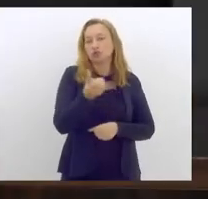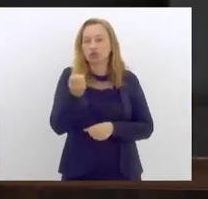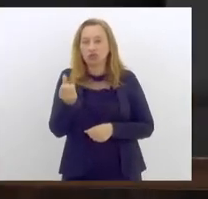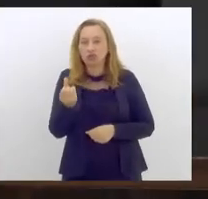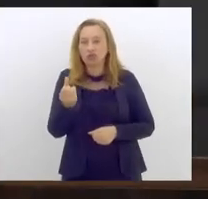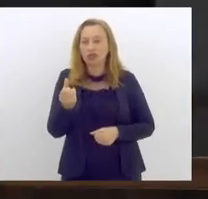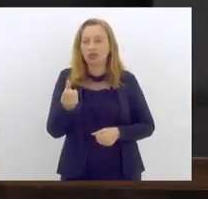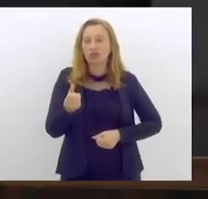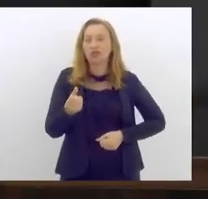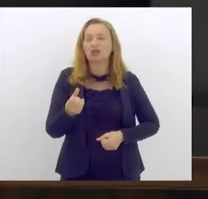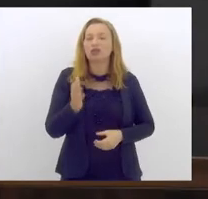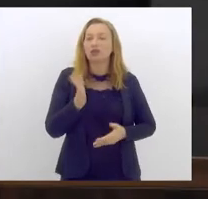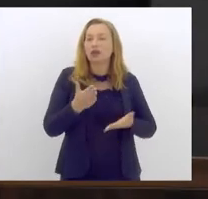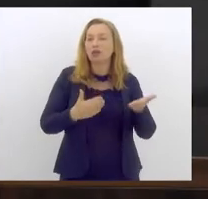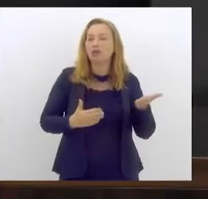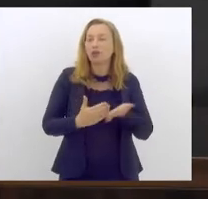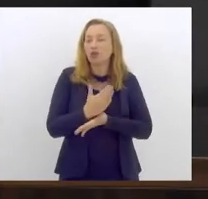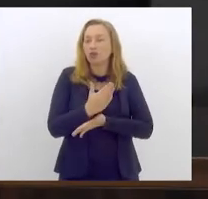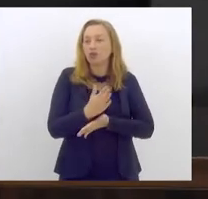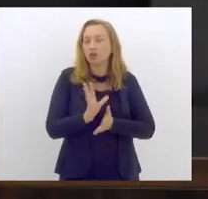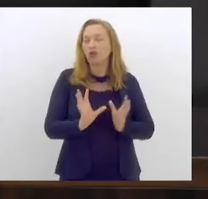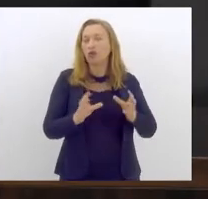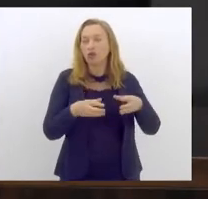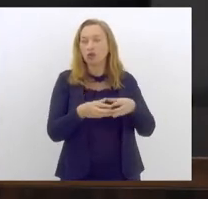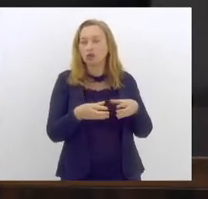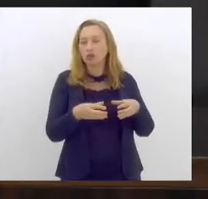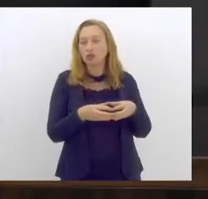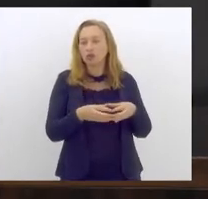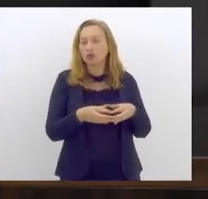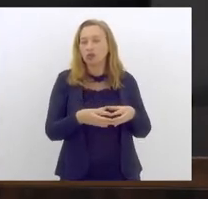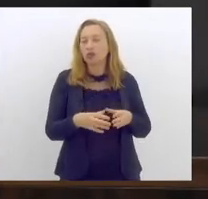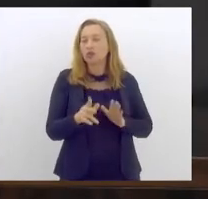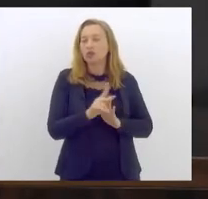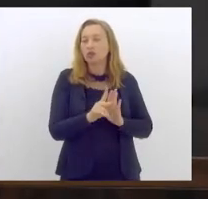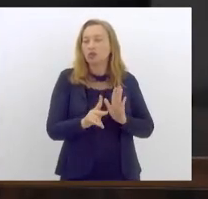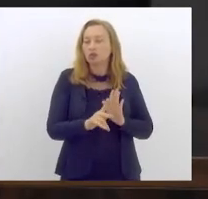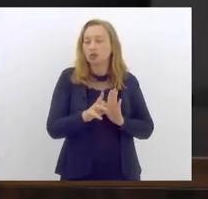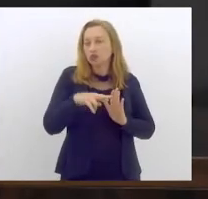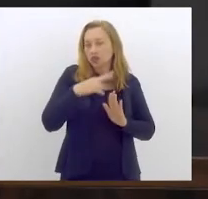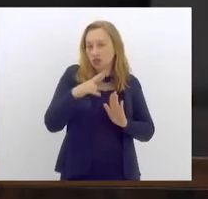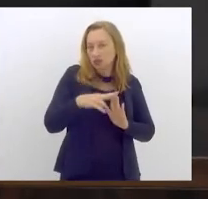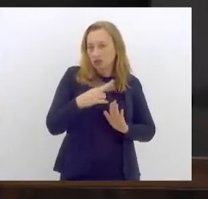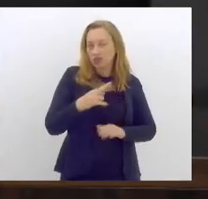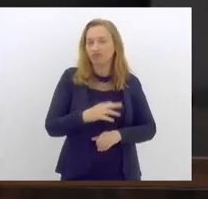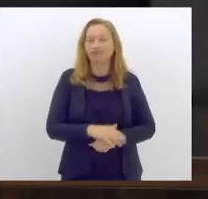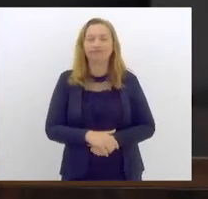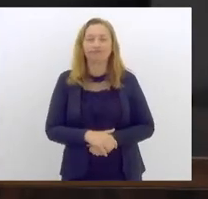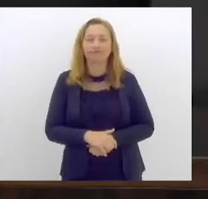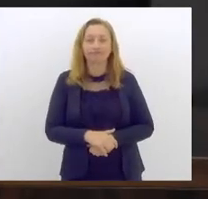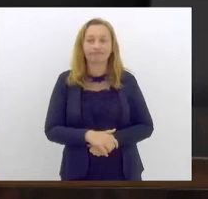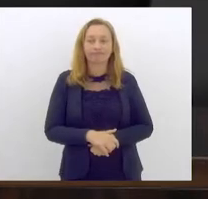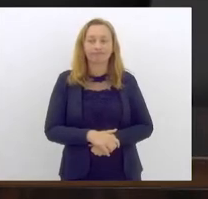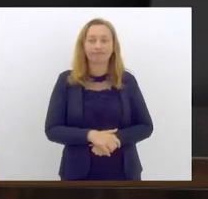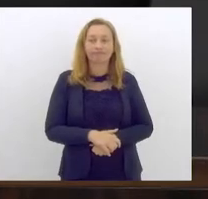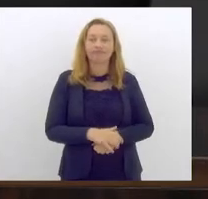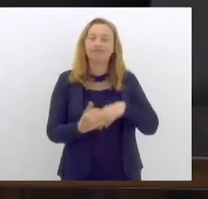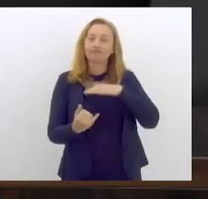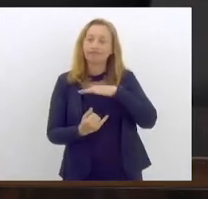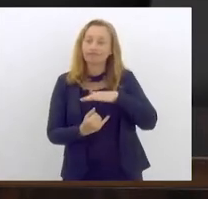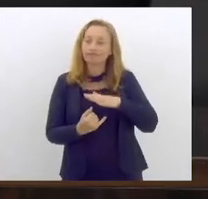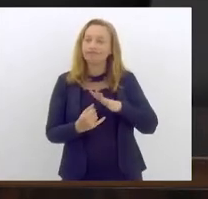a gente aprovou começar um aprovou um projeto de resolução que a